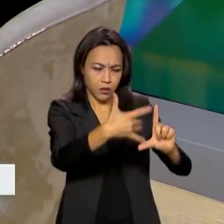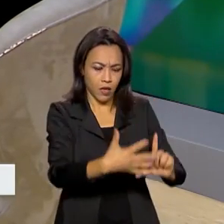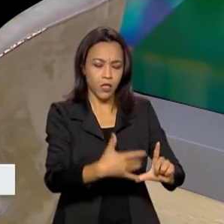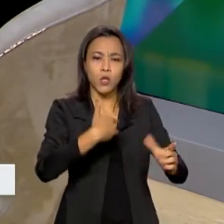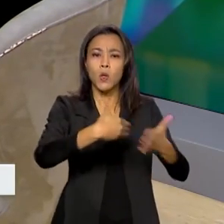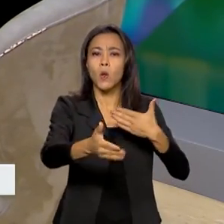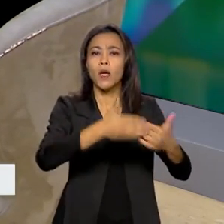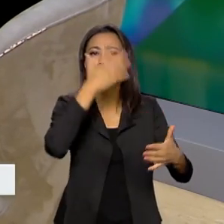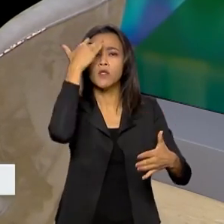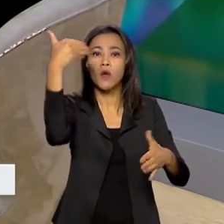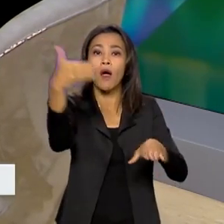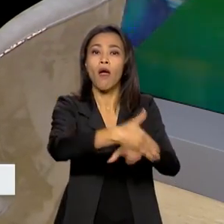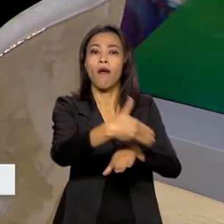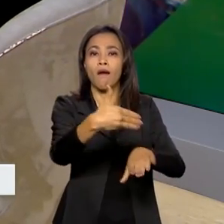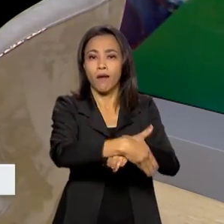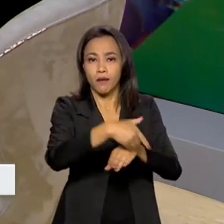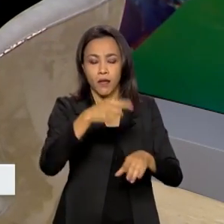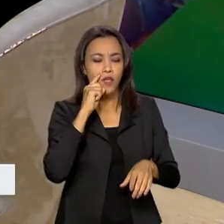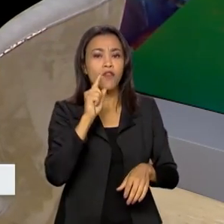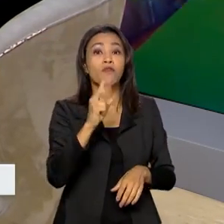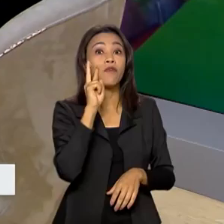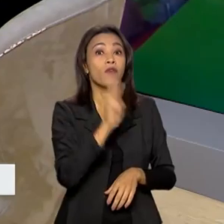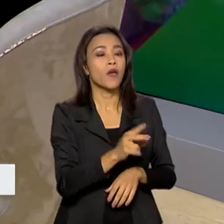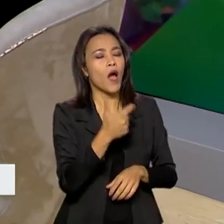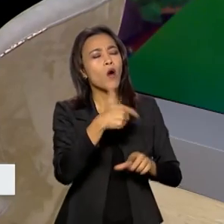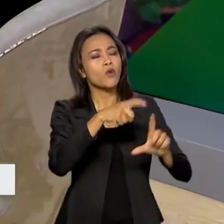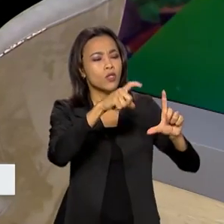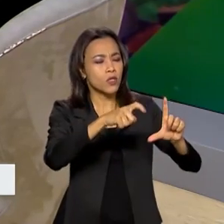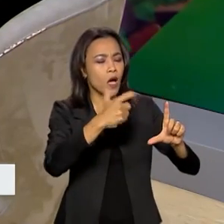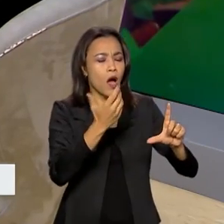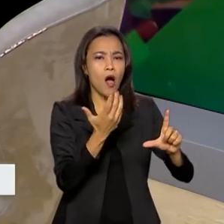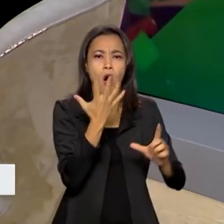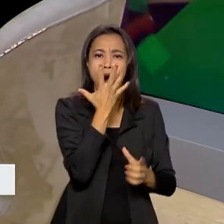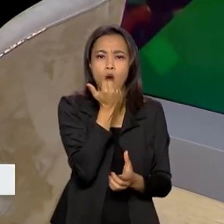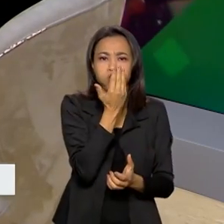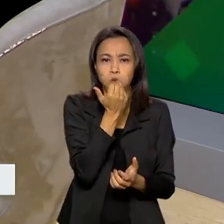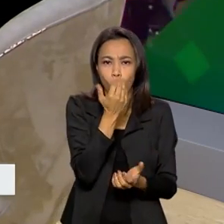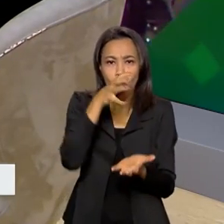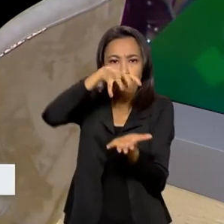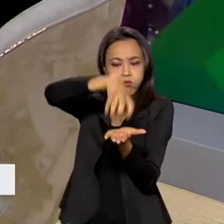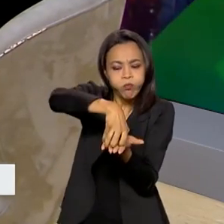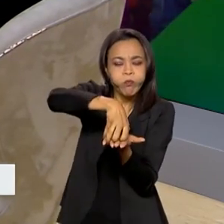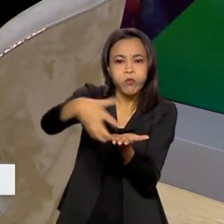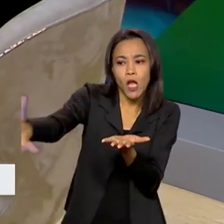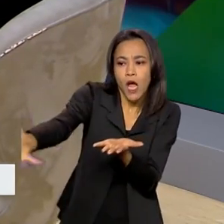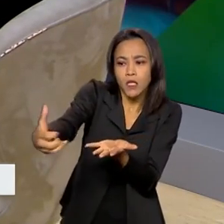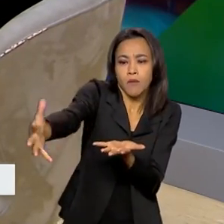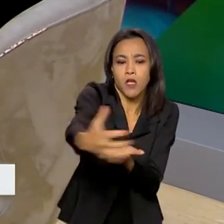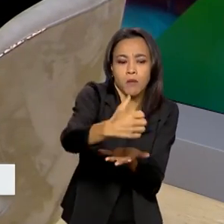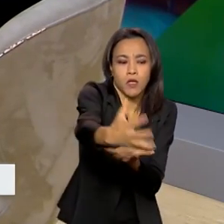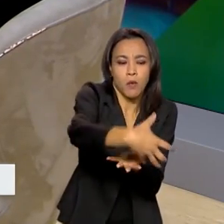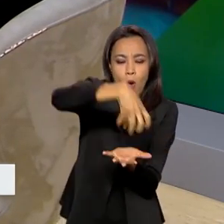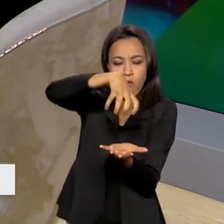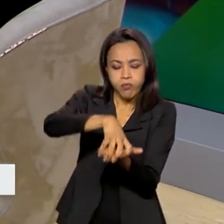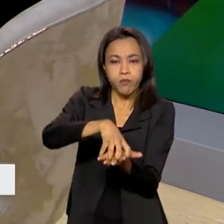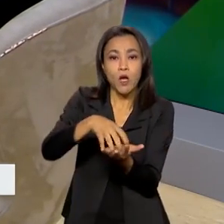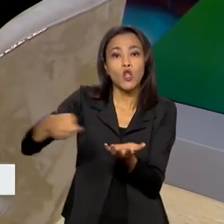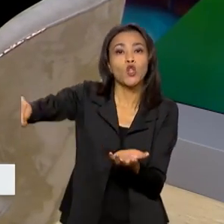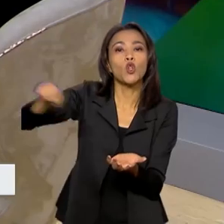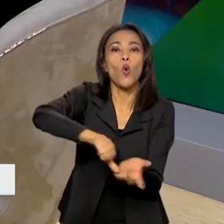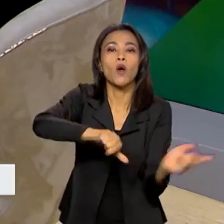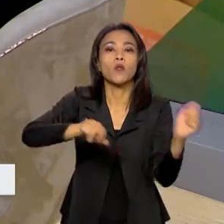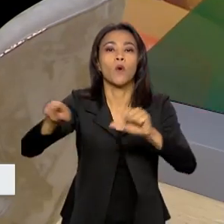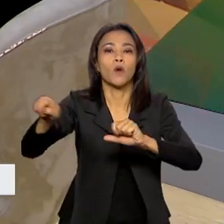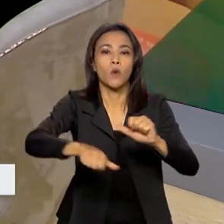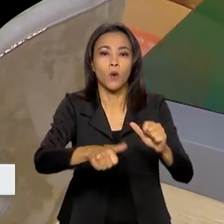pode entrar e ver a localização desses bancos de alimentos que faz Inclusive a a recepção de doações diretas